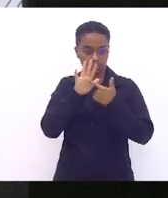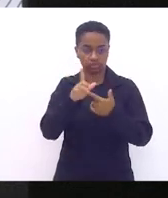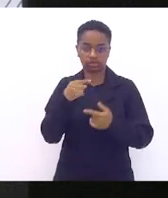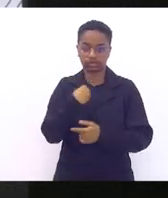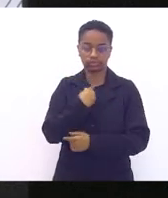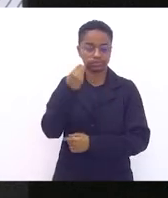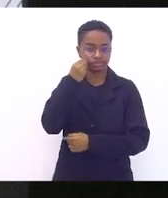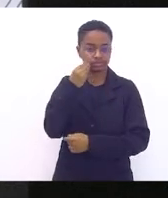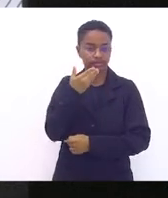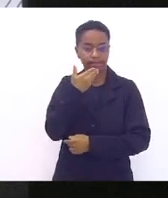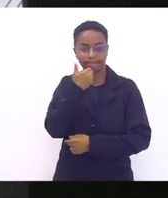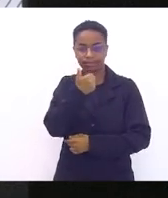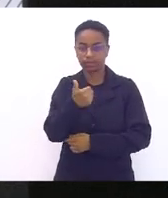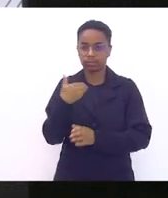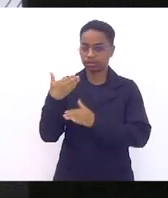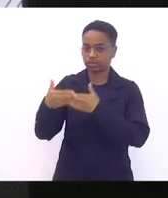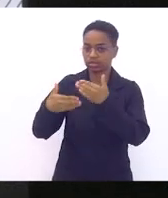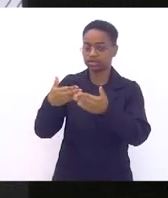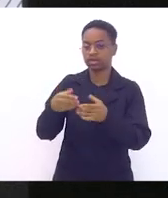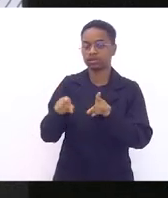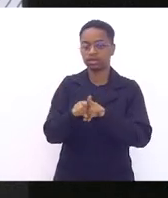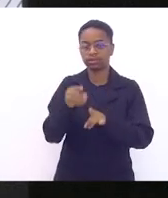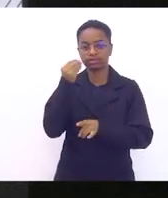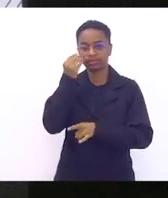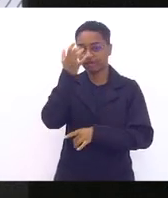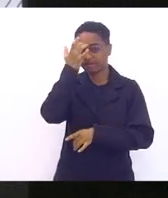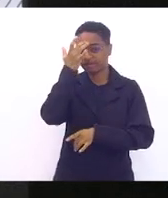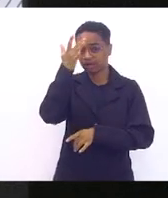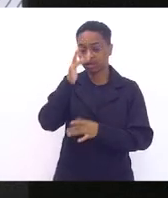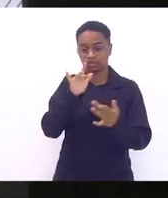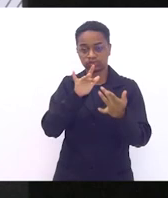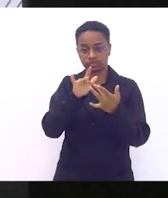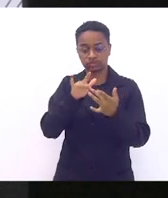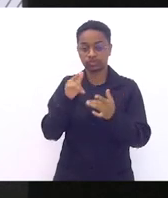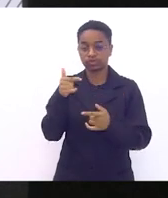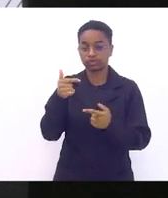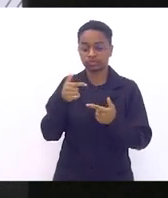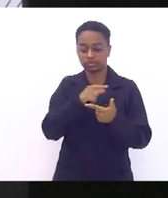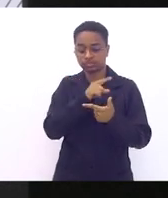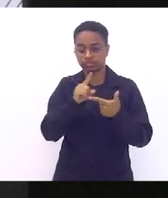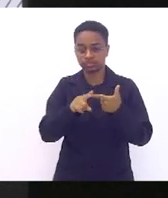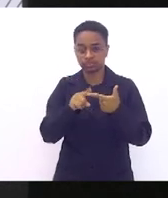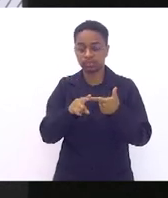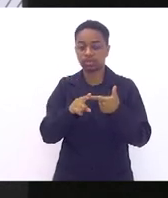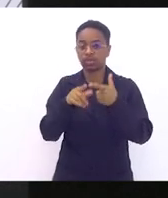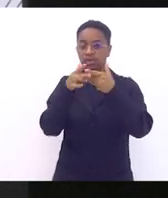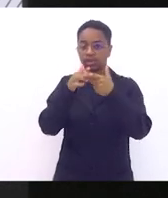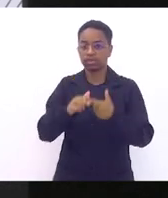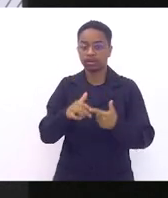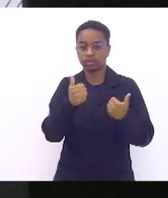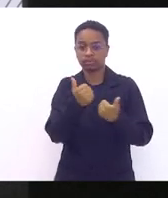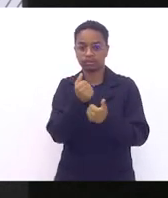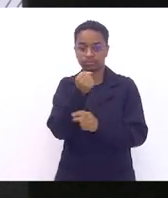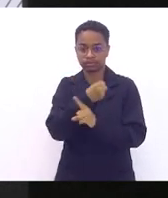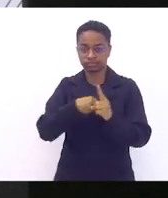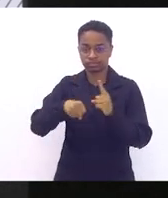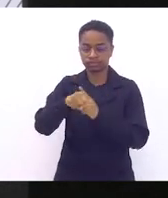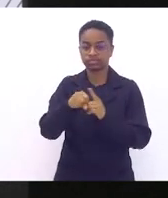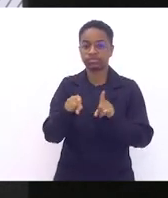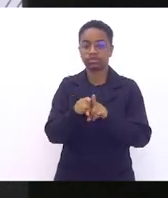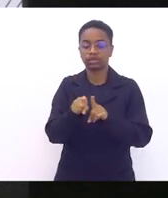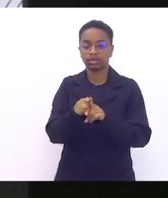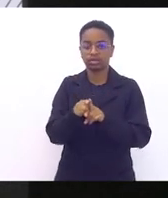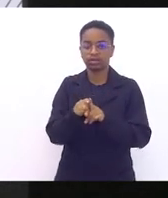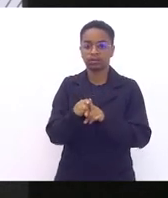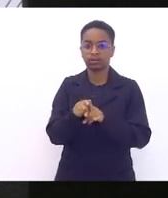os processos para facilitar ainda mais o acesso. O segundo eixo é o aperfeiçoamento do suporte social e o investimento em controle da